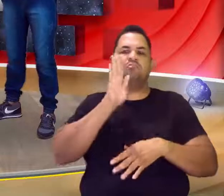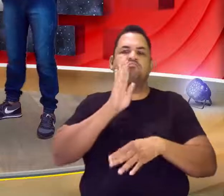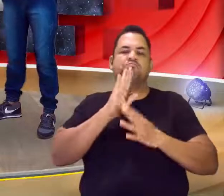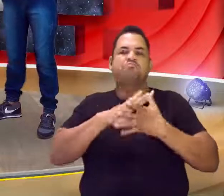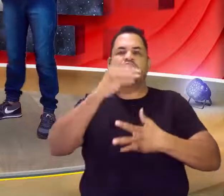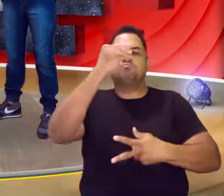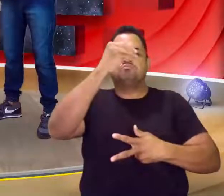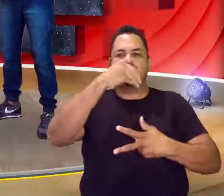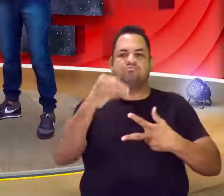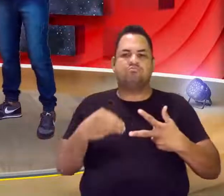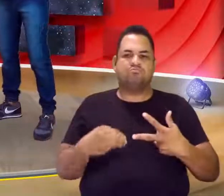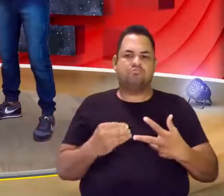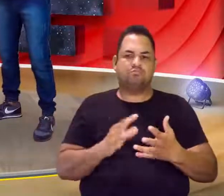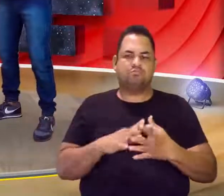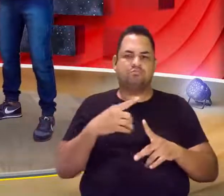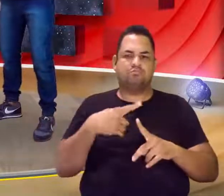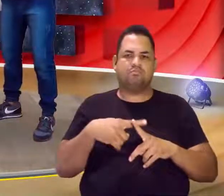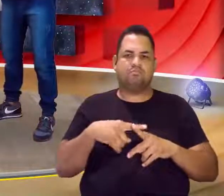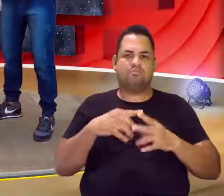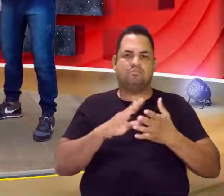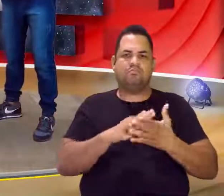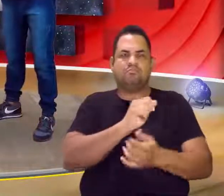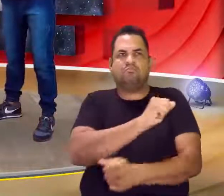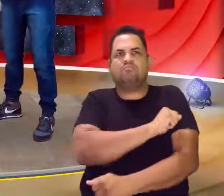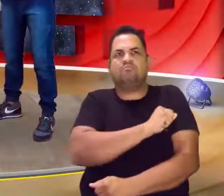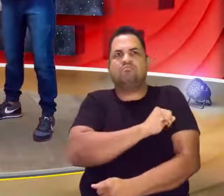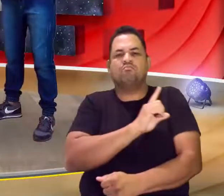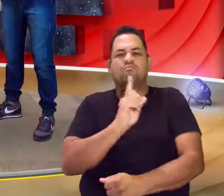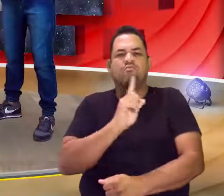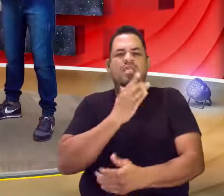do Enem é o seguinte, porque aquele aluno que não se